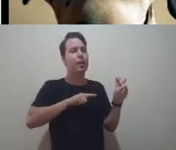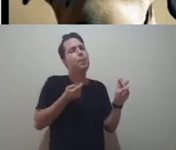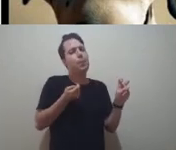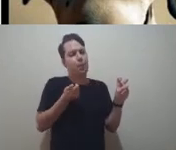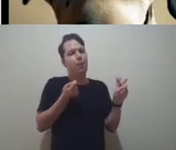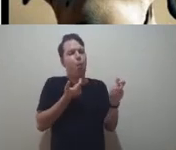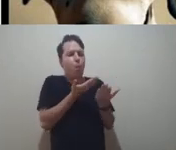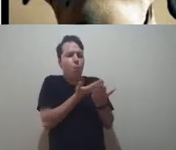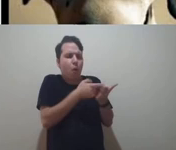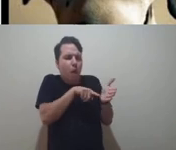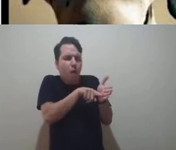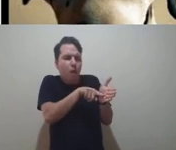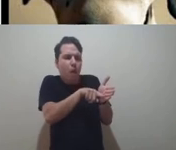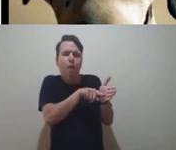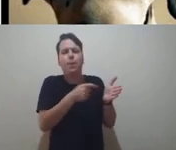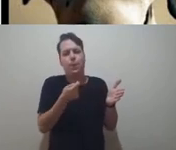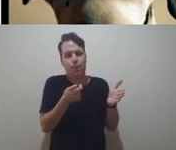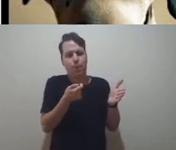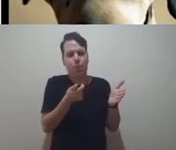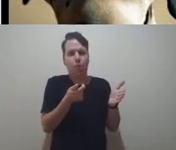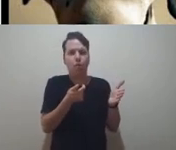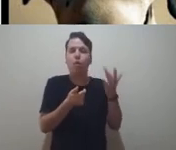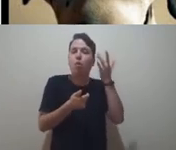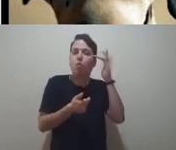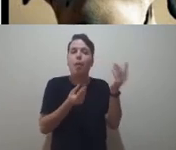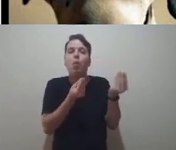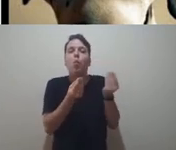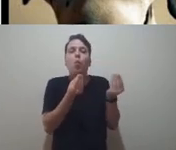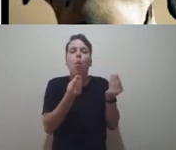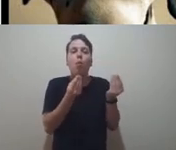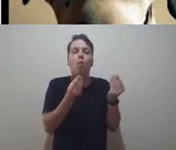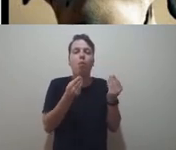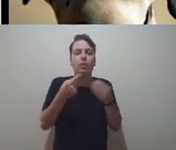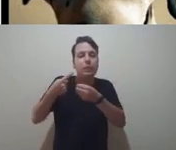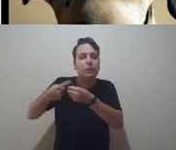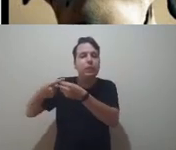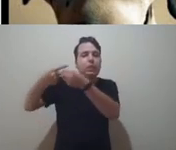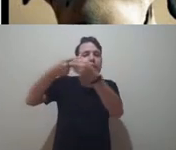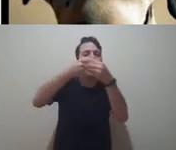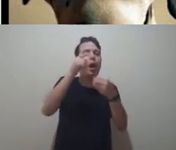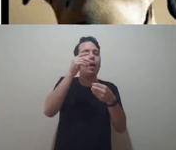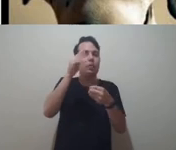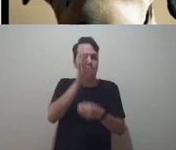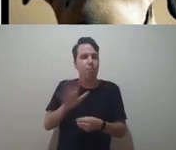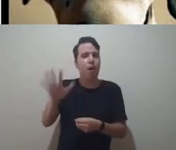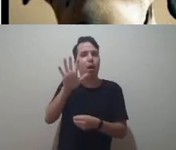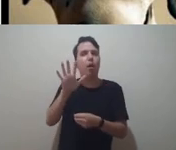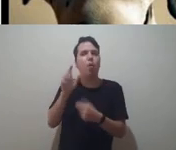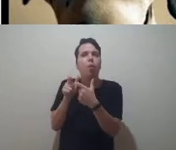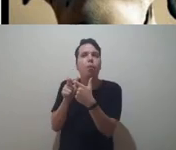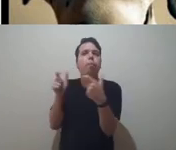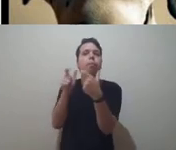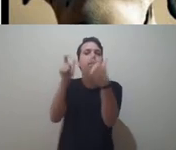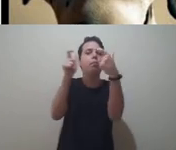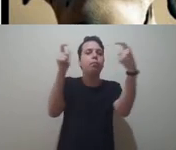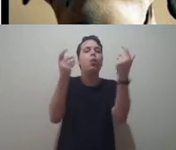poucos estudos com relação a esse tema. Nós não sabemos qual é a real prevalência desses maus tratos nos